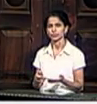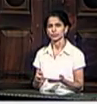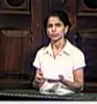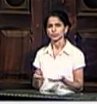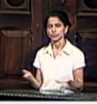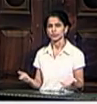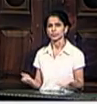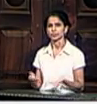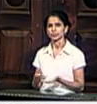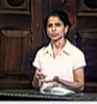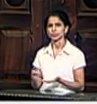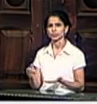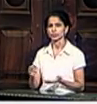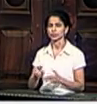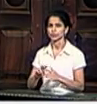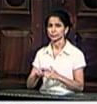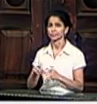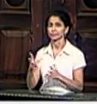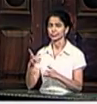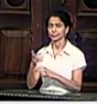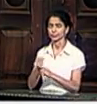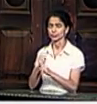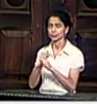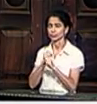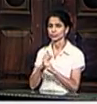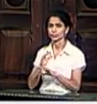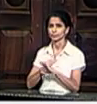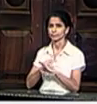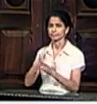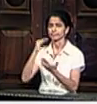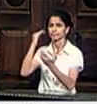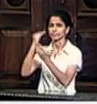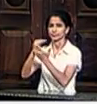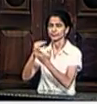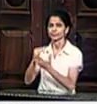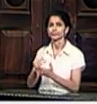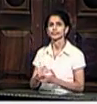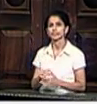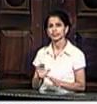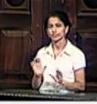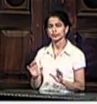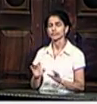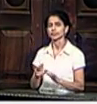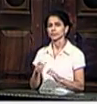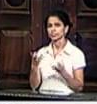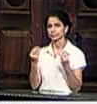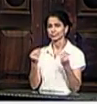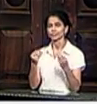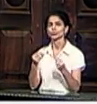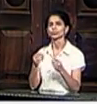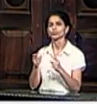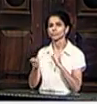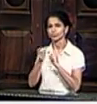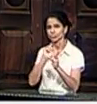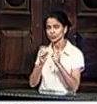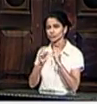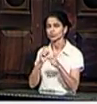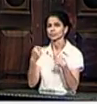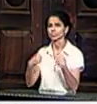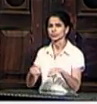vou chamar assim, extraordinária. Mas muito temos ainda que discutir